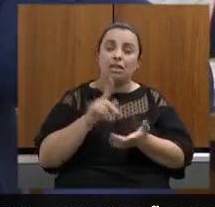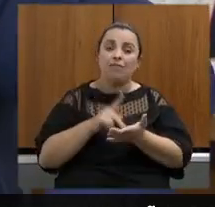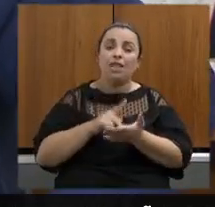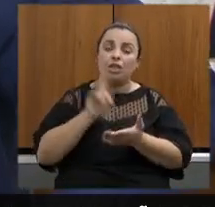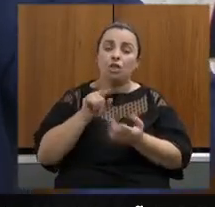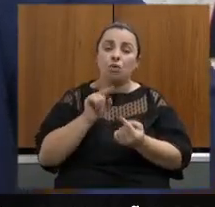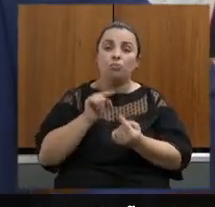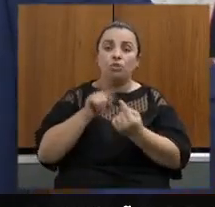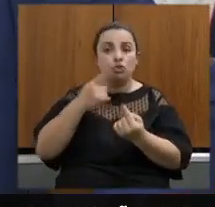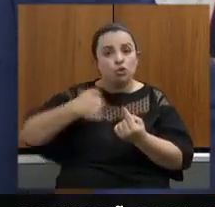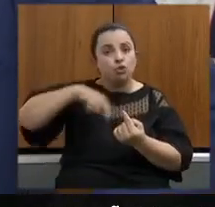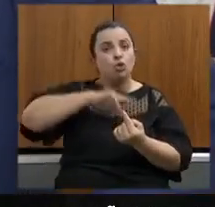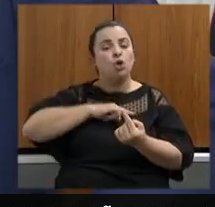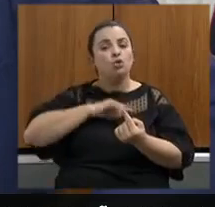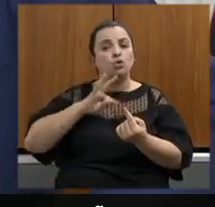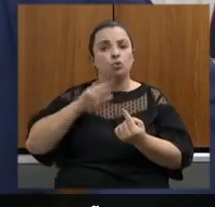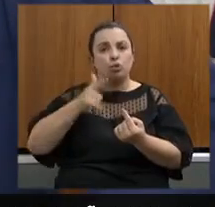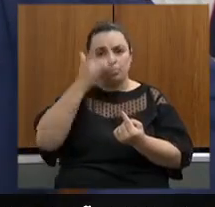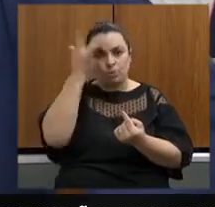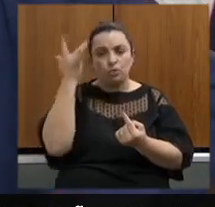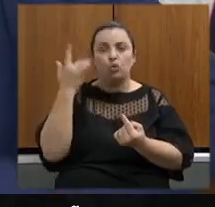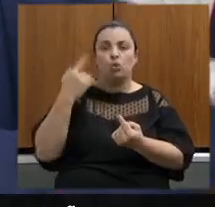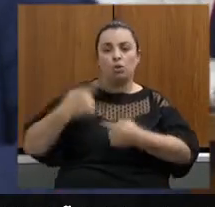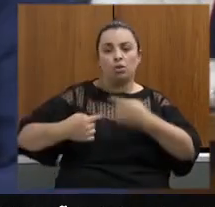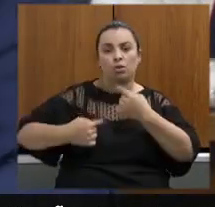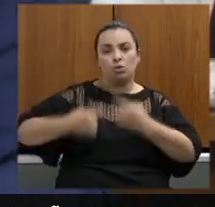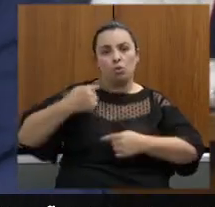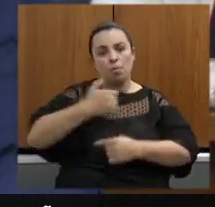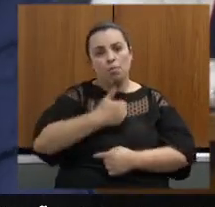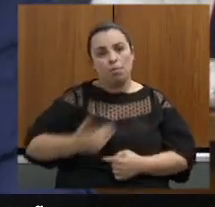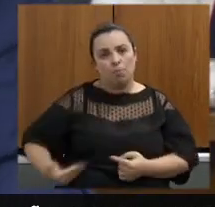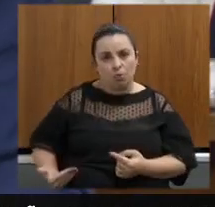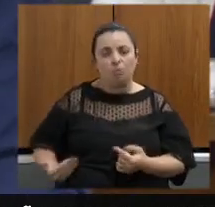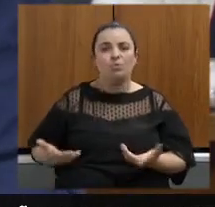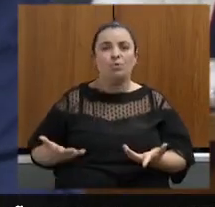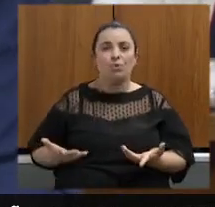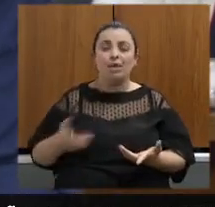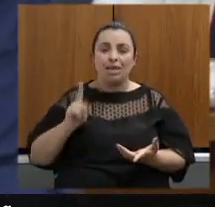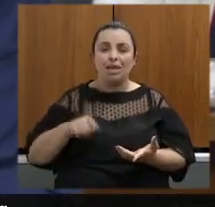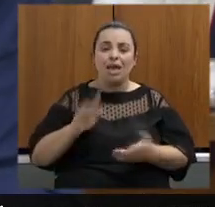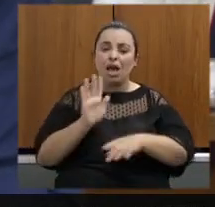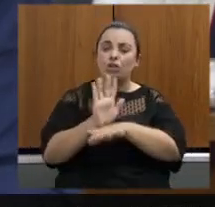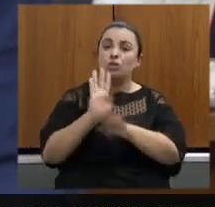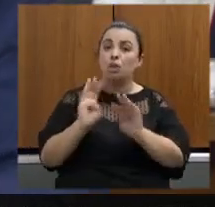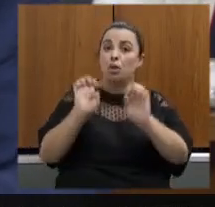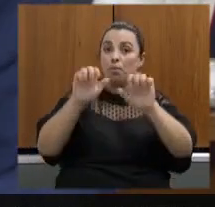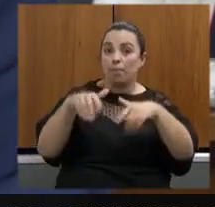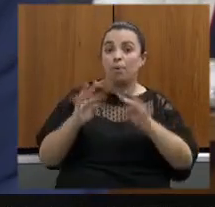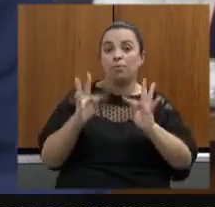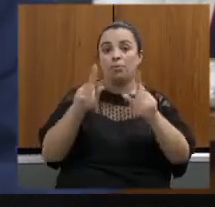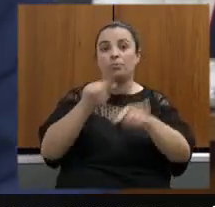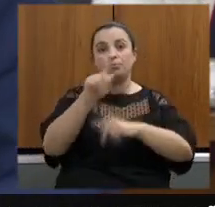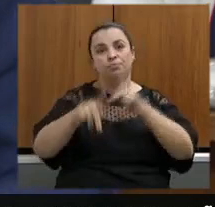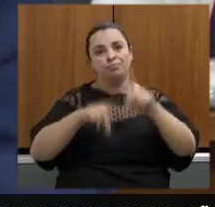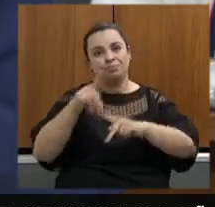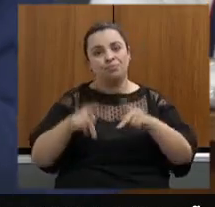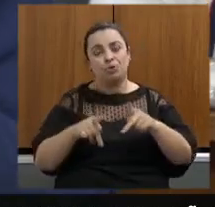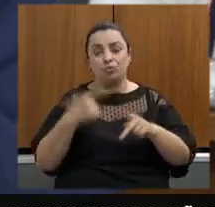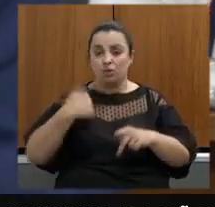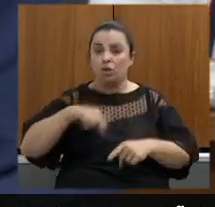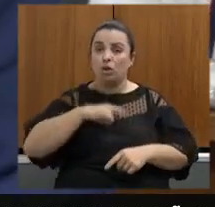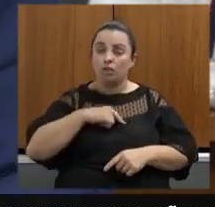objetivo de todos nós estamos na vida pública que é poder fazer o bem para todos os cidadãos que nós aqui representamos